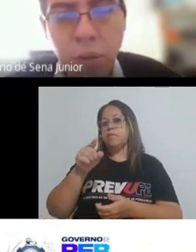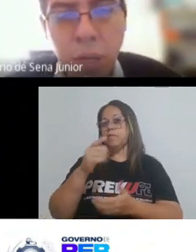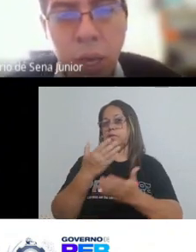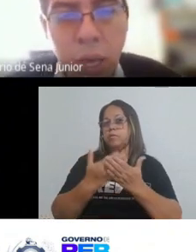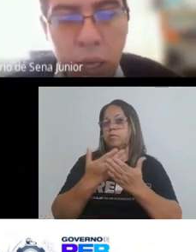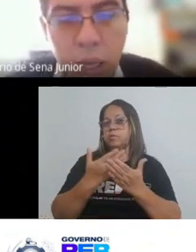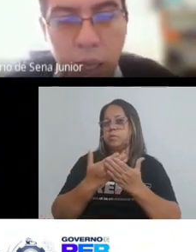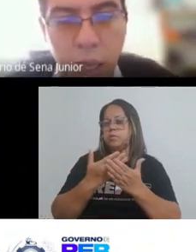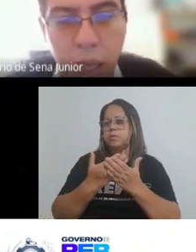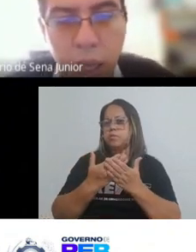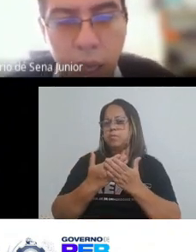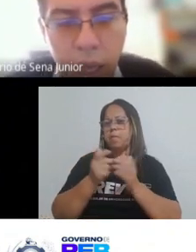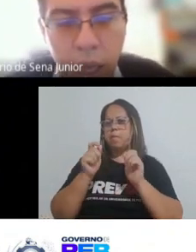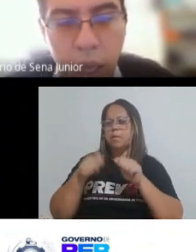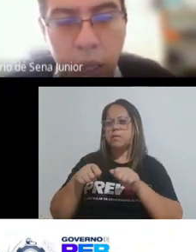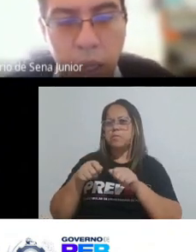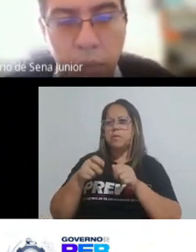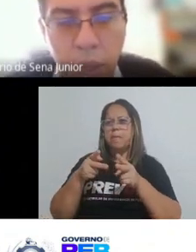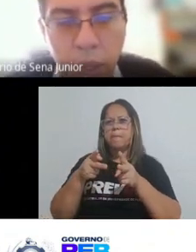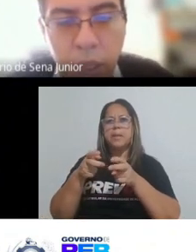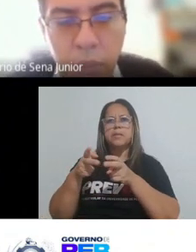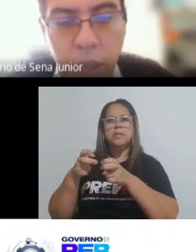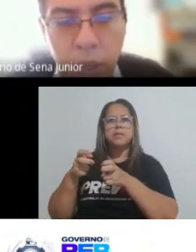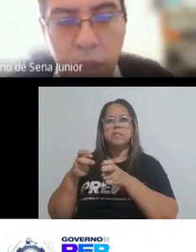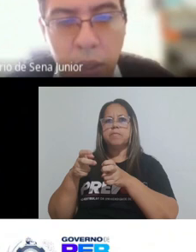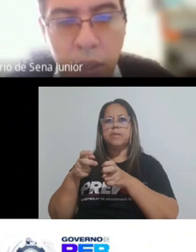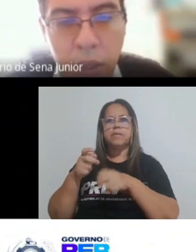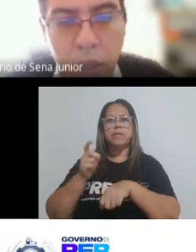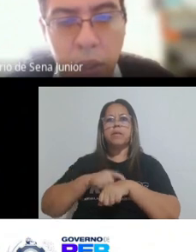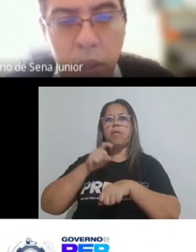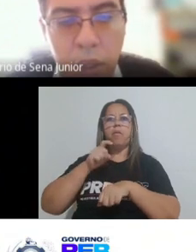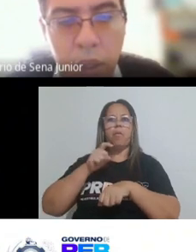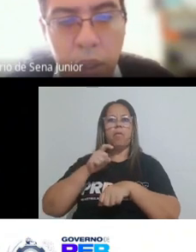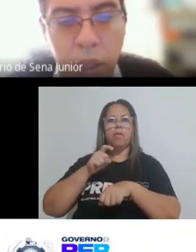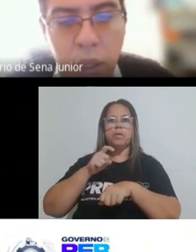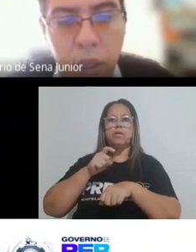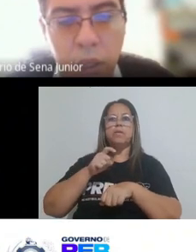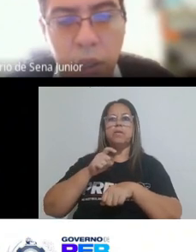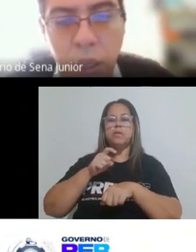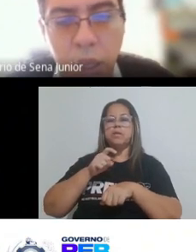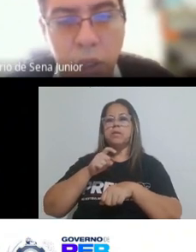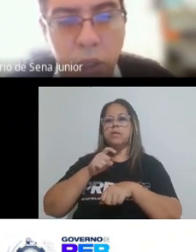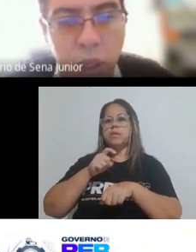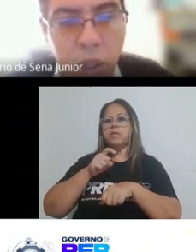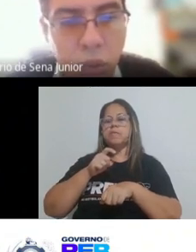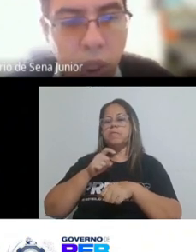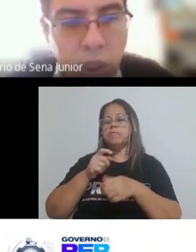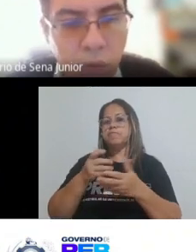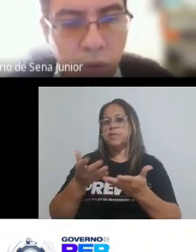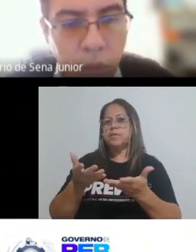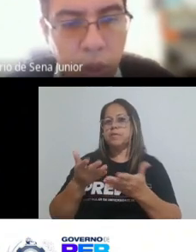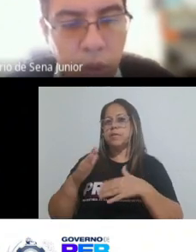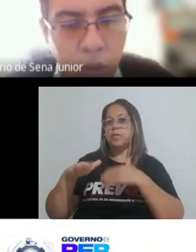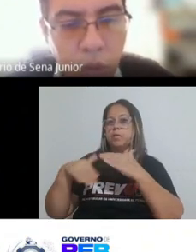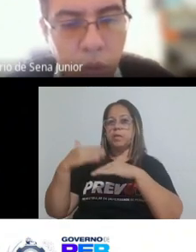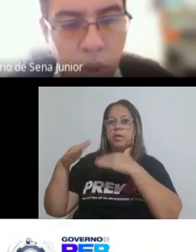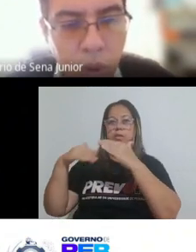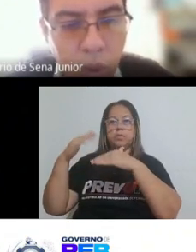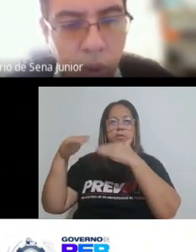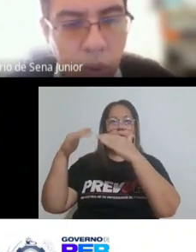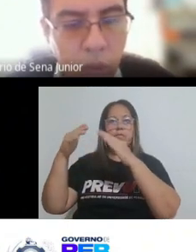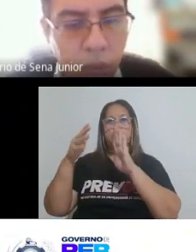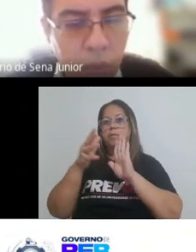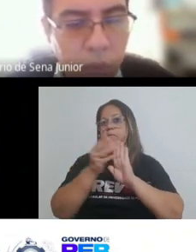verificar imediatamente que desde o desenvolvimento do